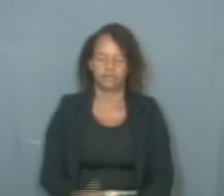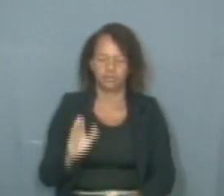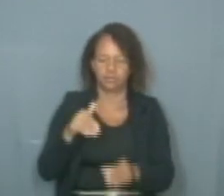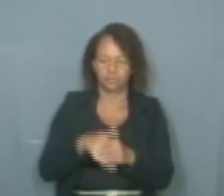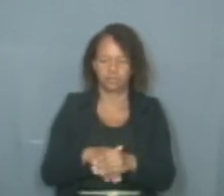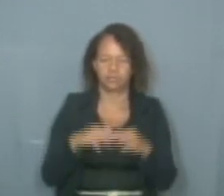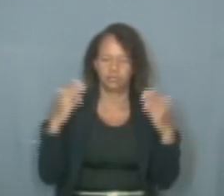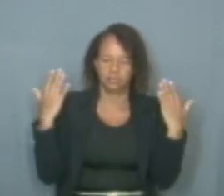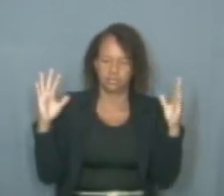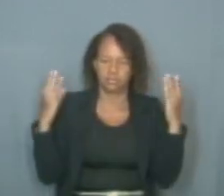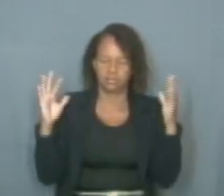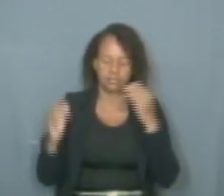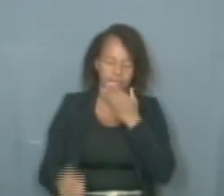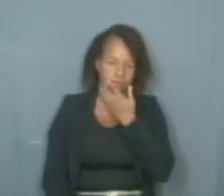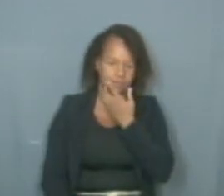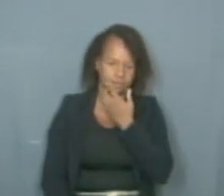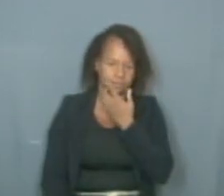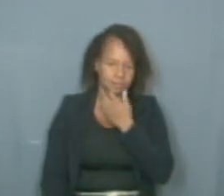de aplauso.